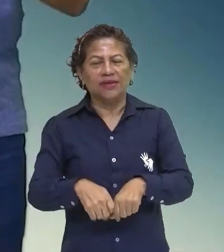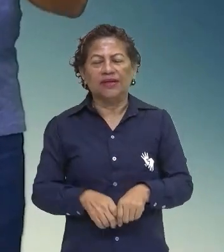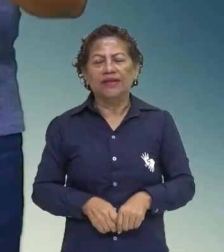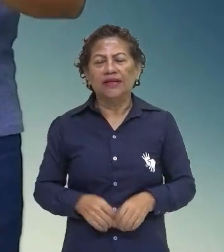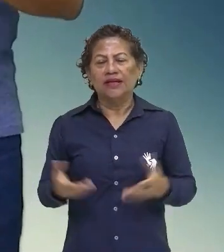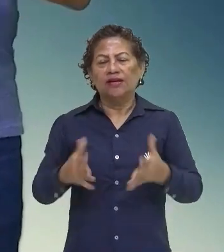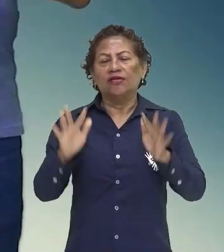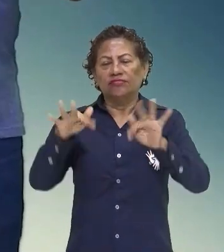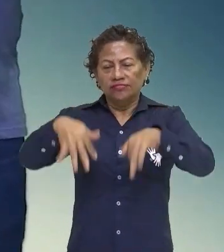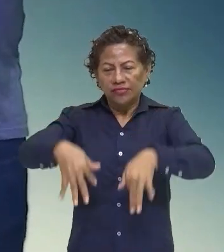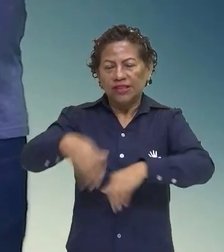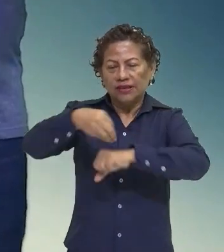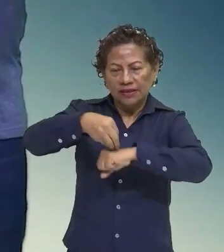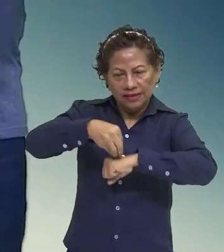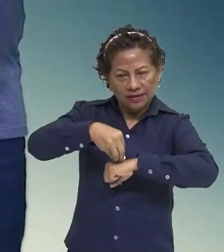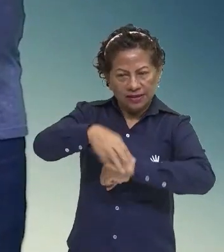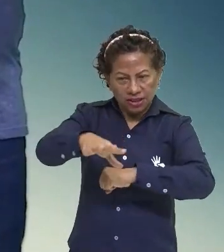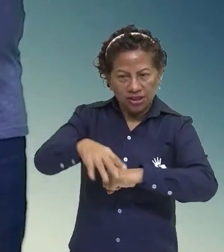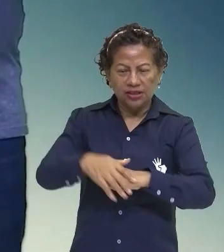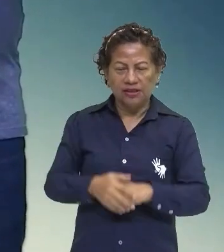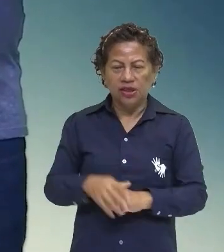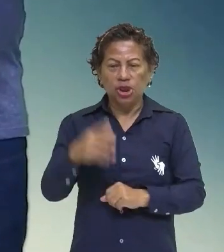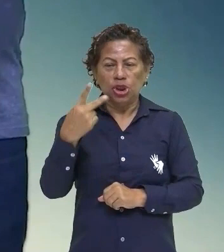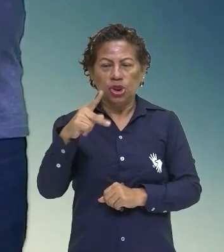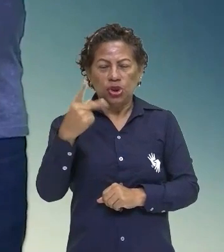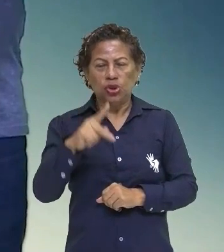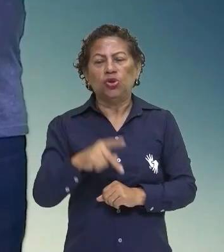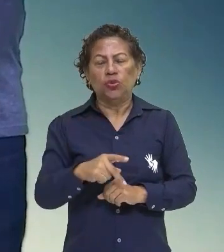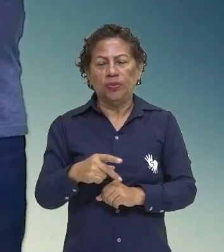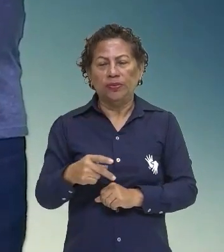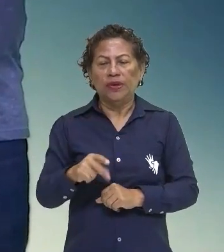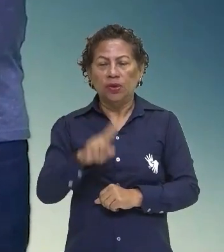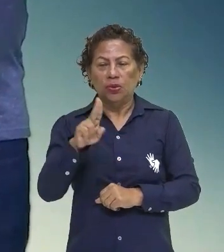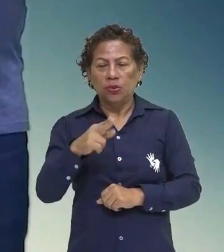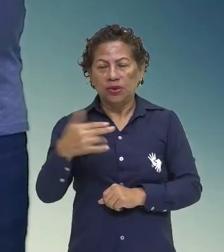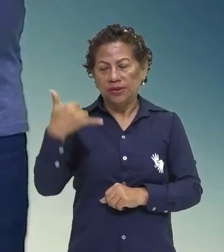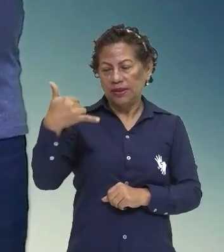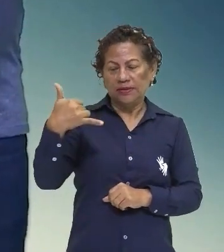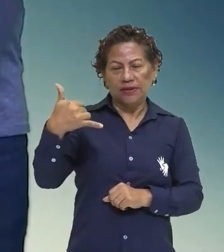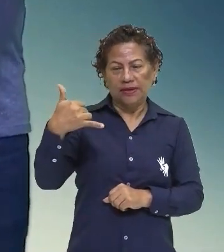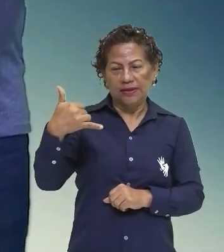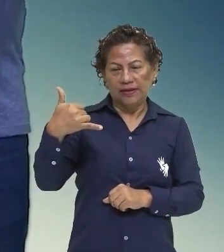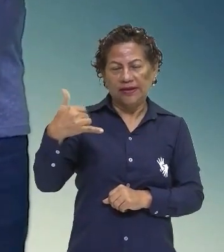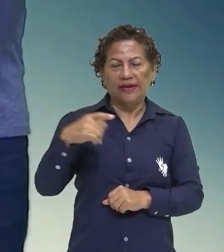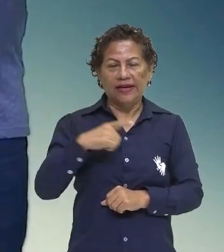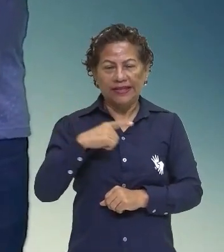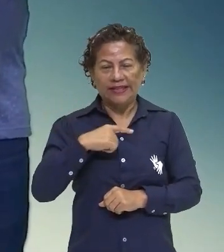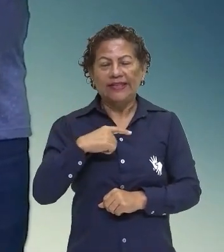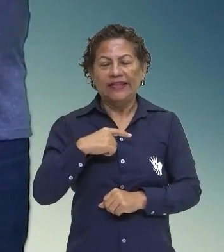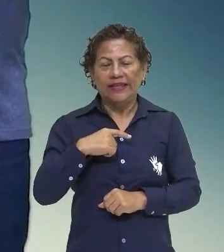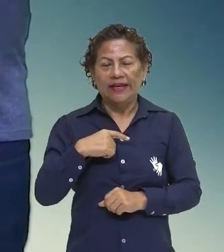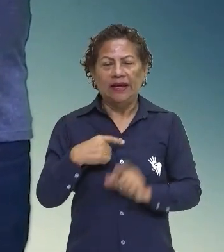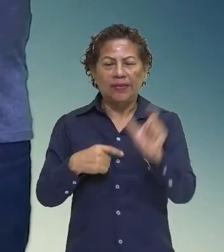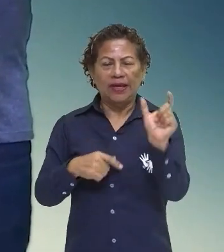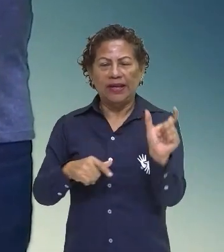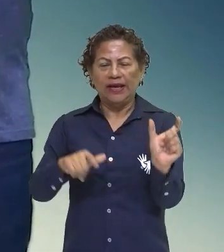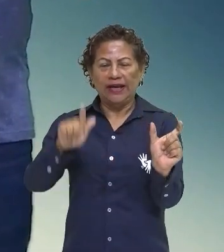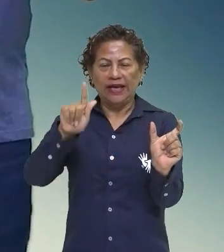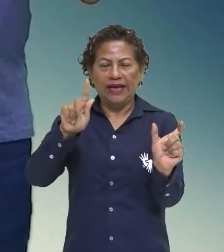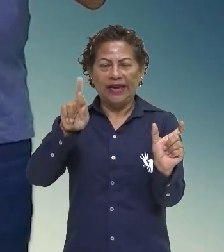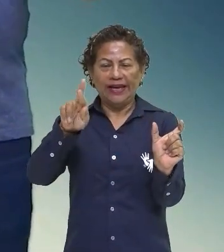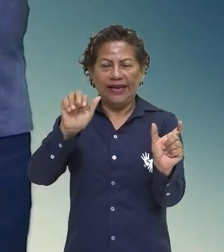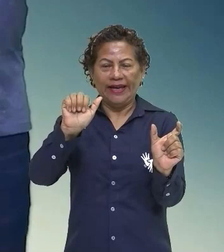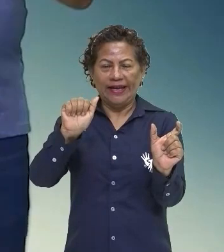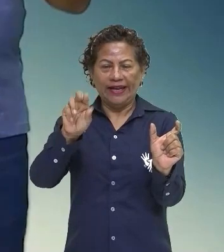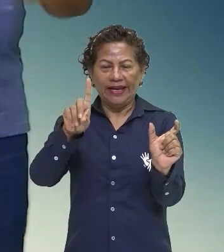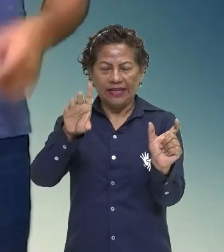finalizar essas dicas, você pode ativar sempre no teu celular uma coisinha chamada grid ou grade. E isso aí vai te proporcionar, vou